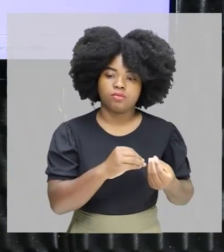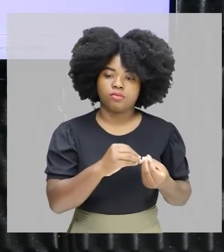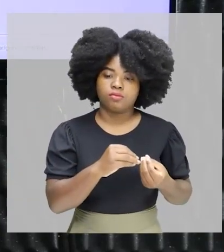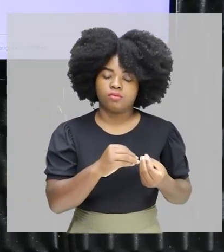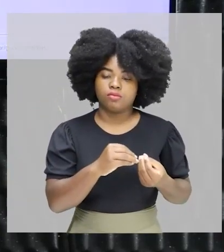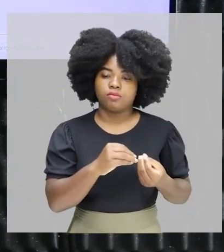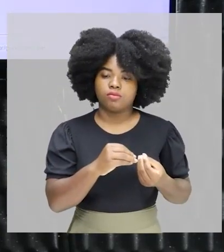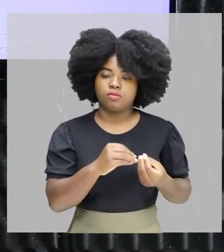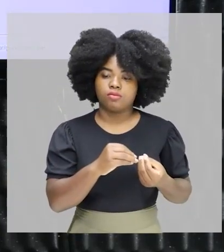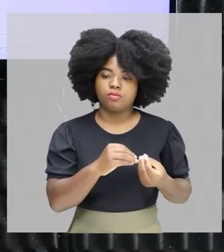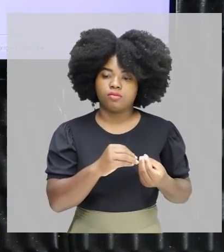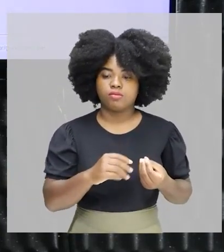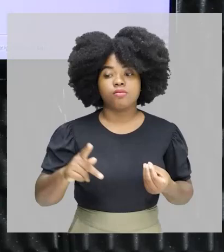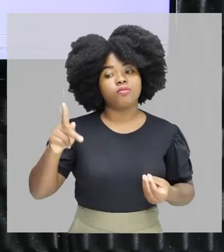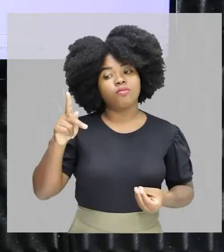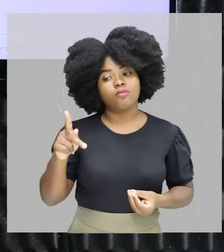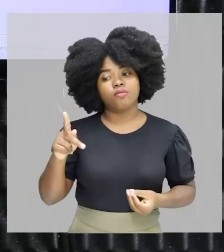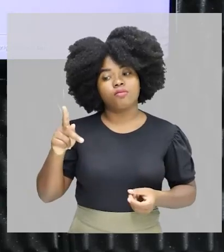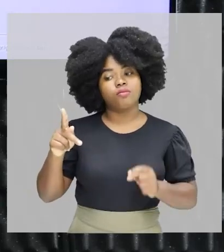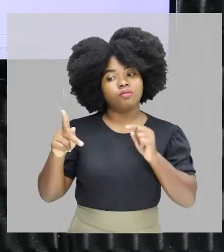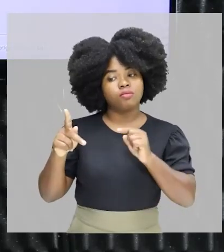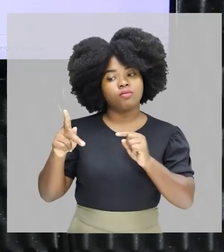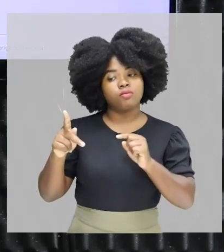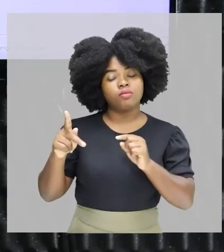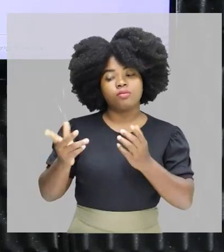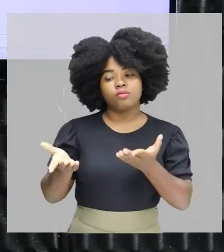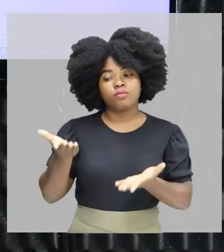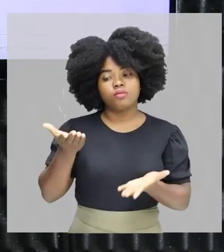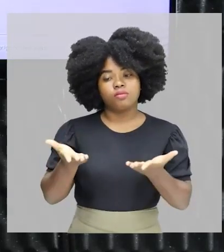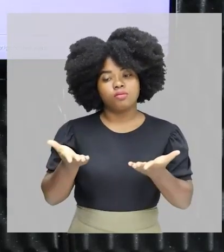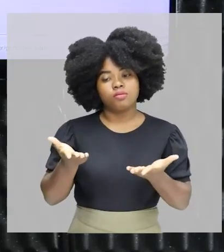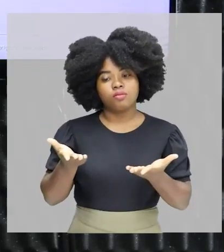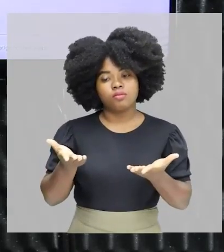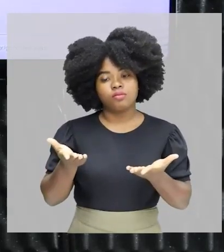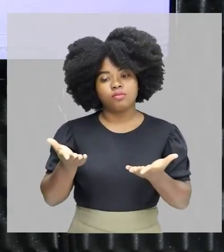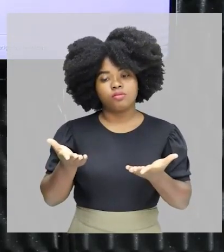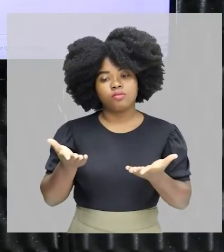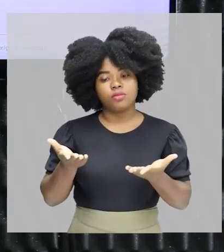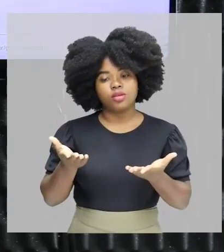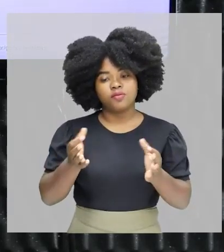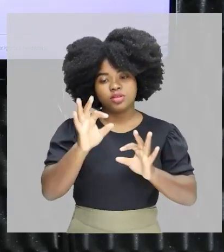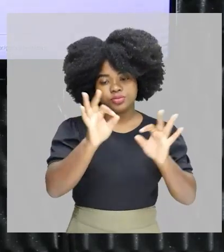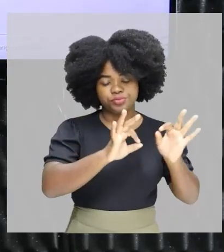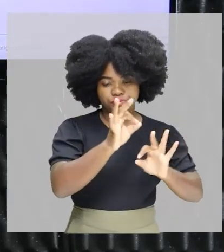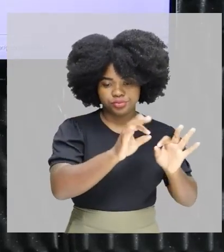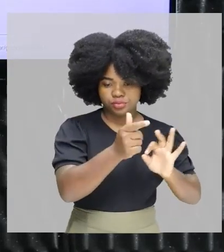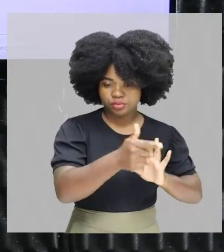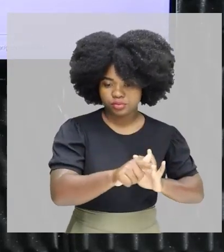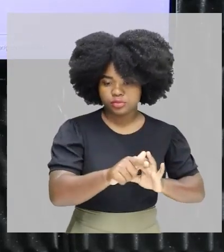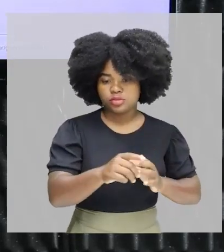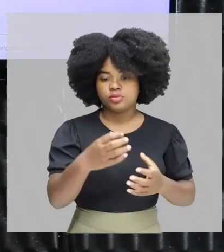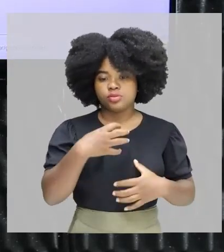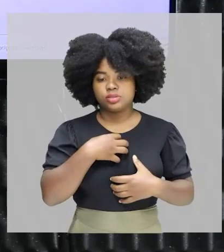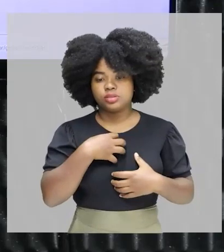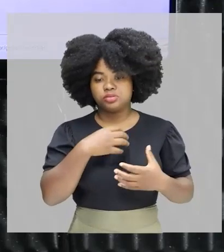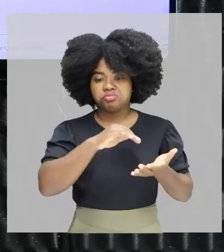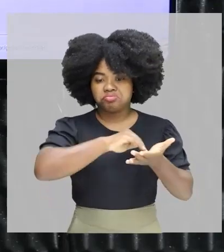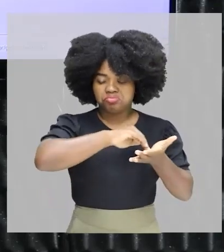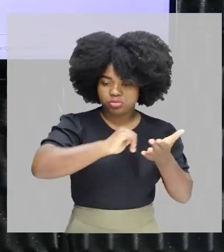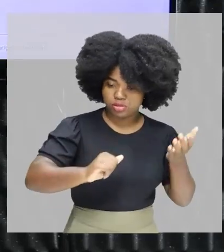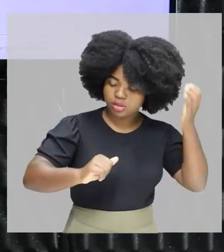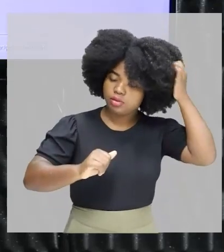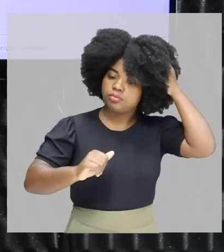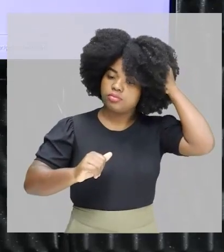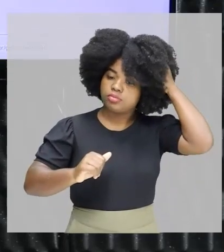no produto, esse equilíbrio vai ser reorganizado no sentido de anular, né?